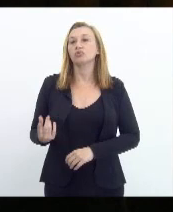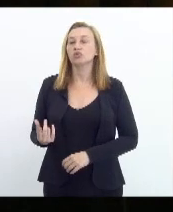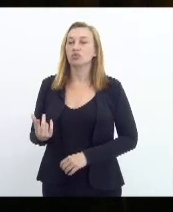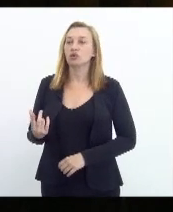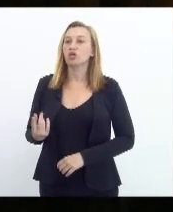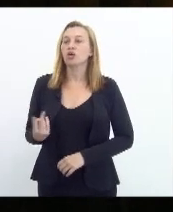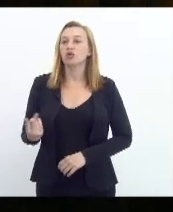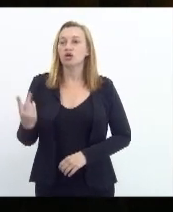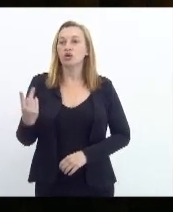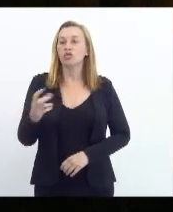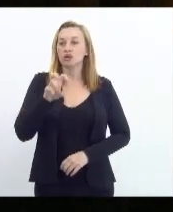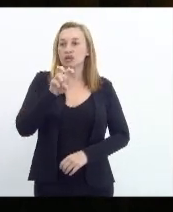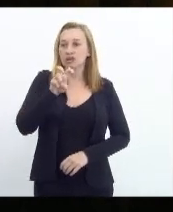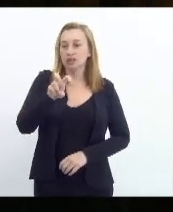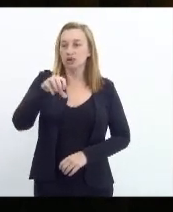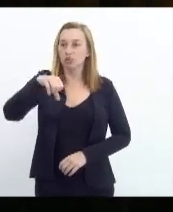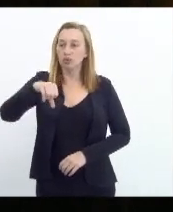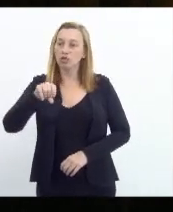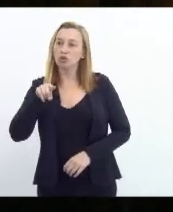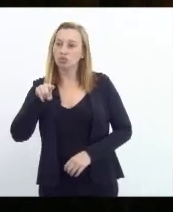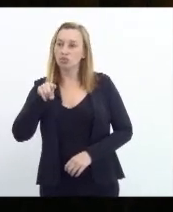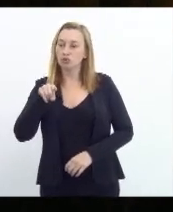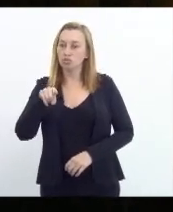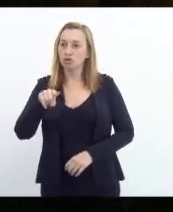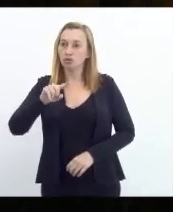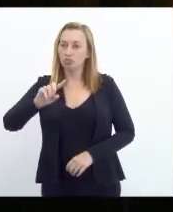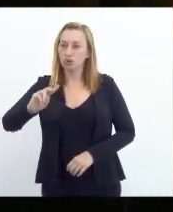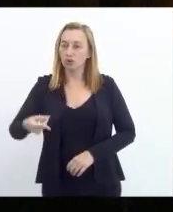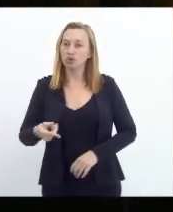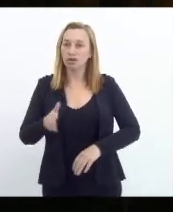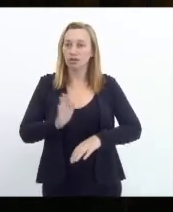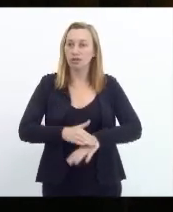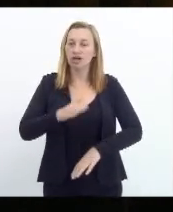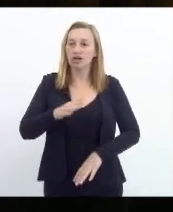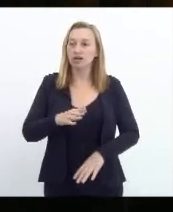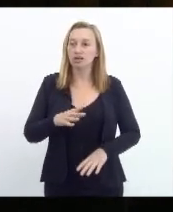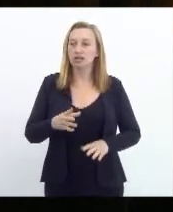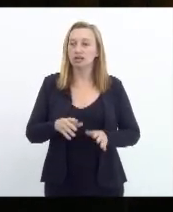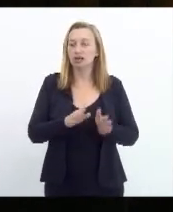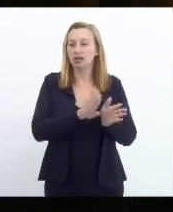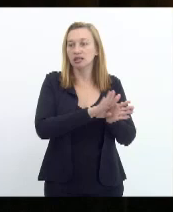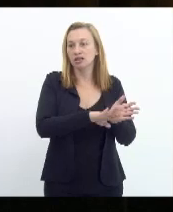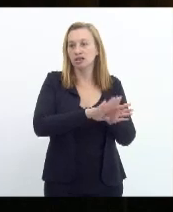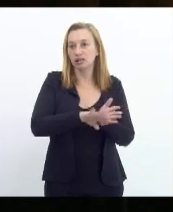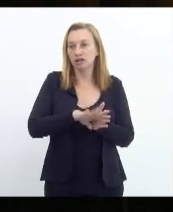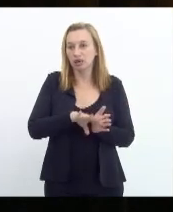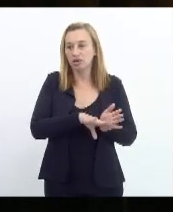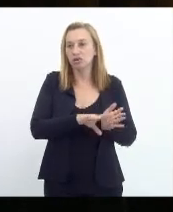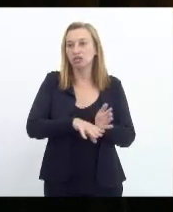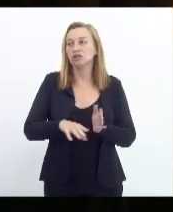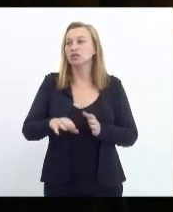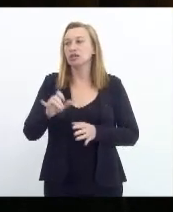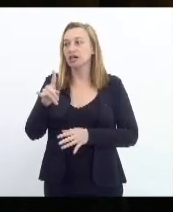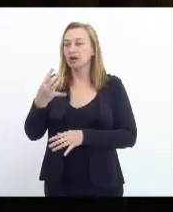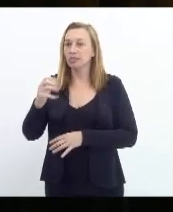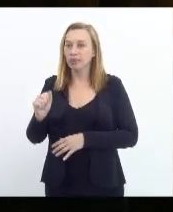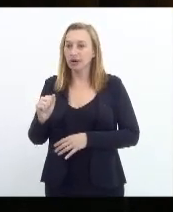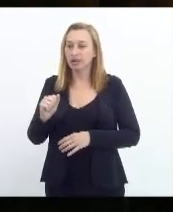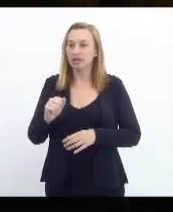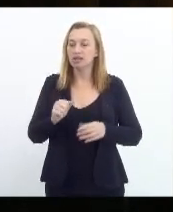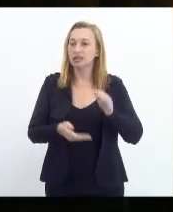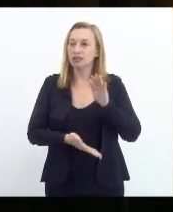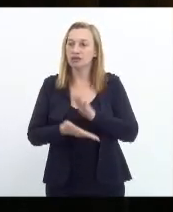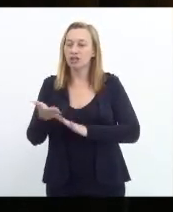9 milhões a mais para bancar gastos de campanha como o publicidade cabos eleitorais e